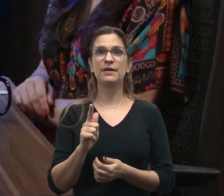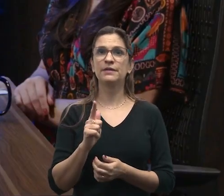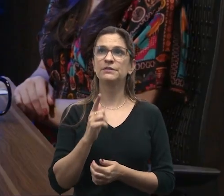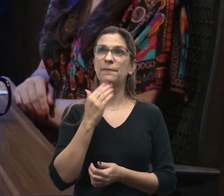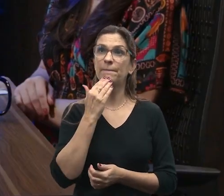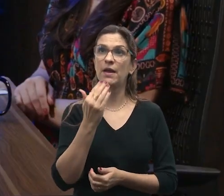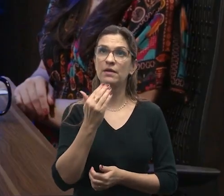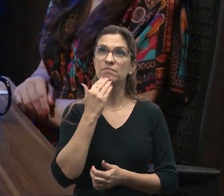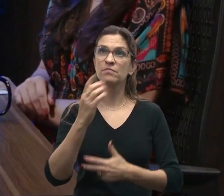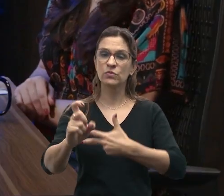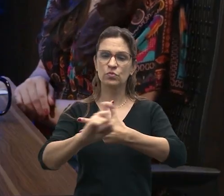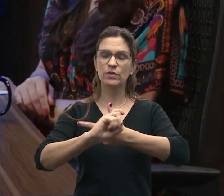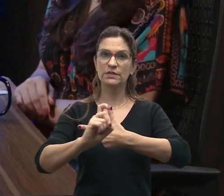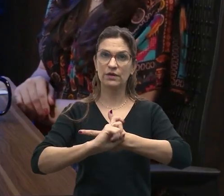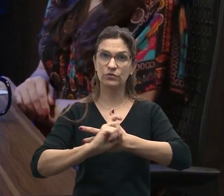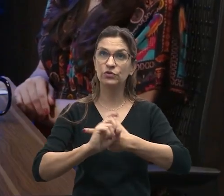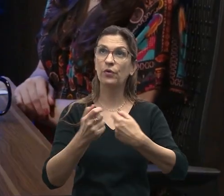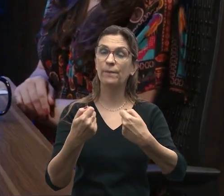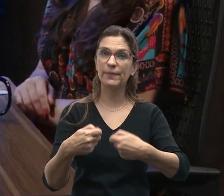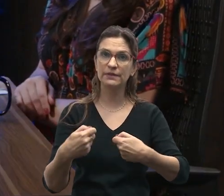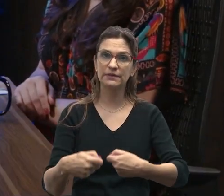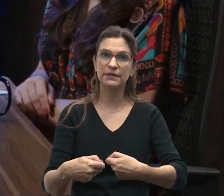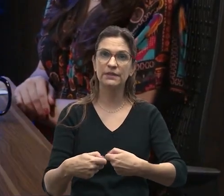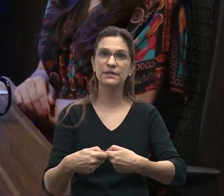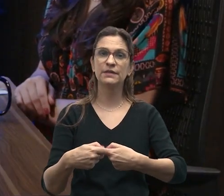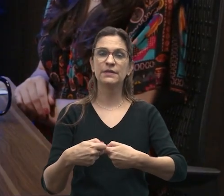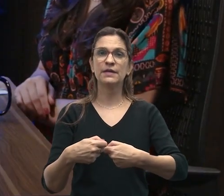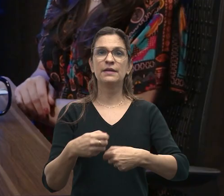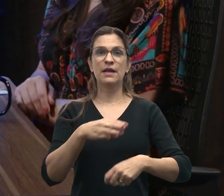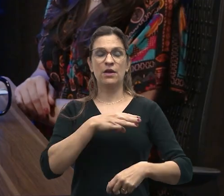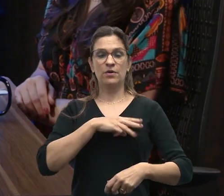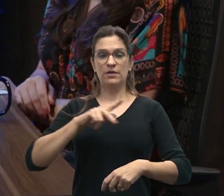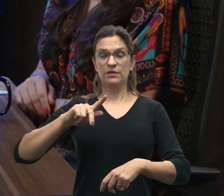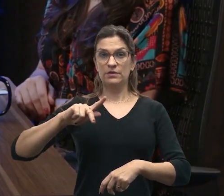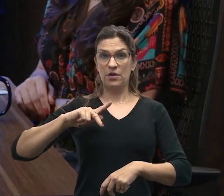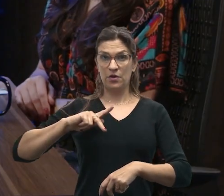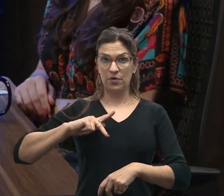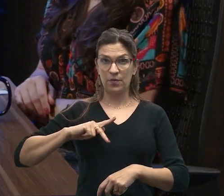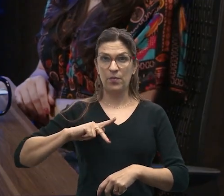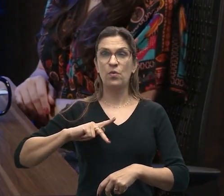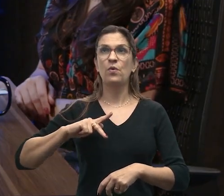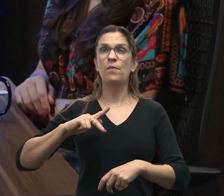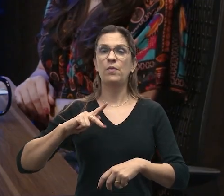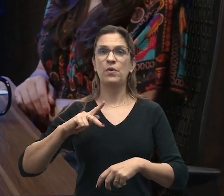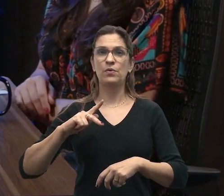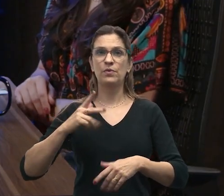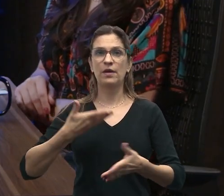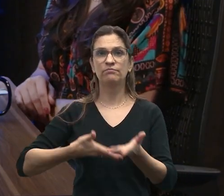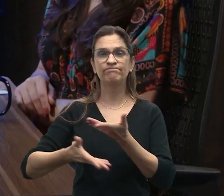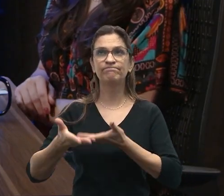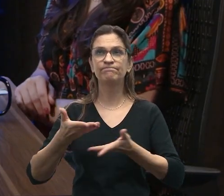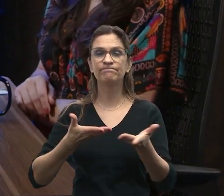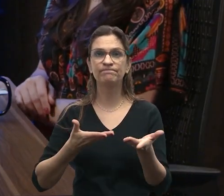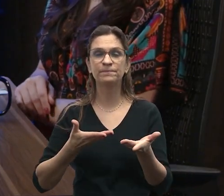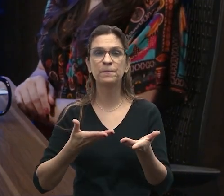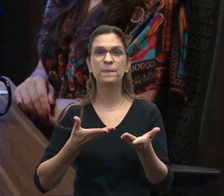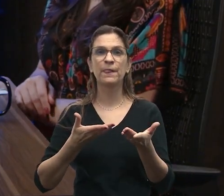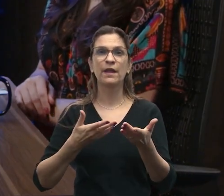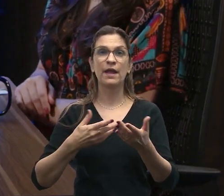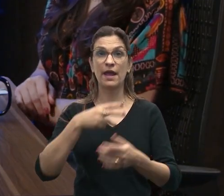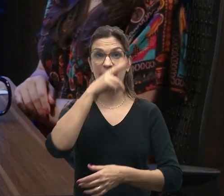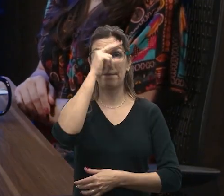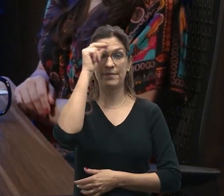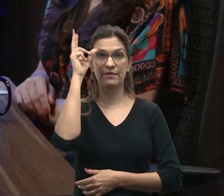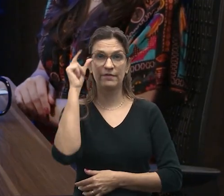sou eu, nós participamos do movimento, mas é o Ministério Público Estadual, requer que a Prefeitura institua